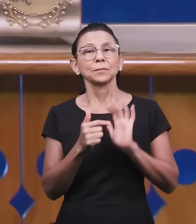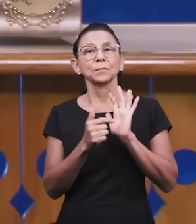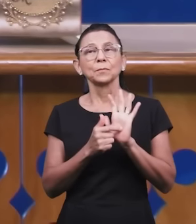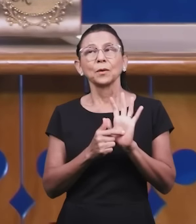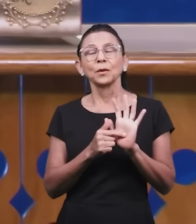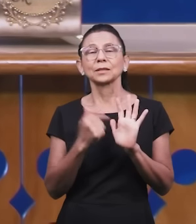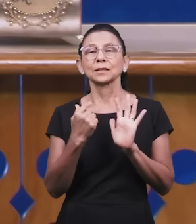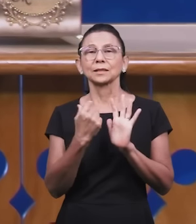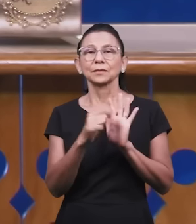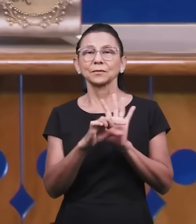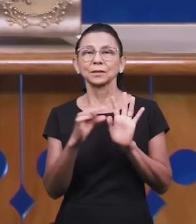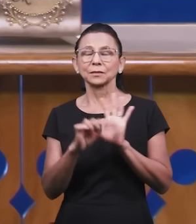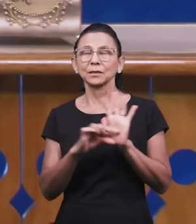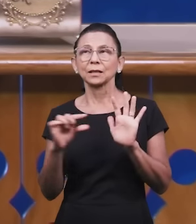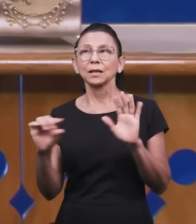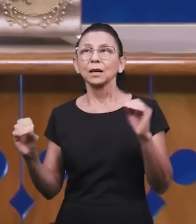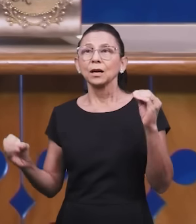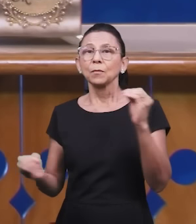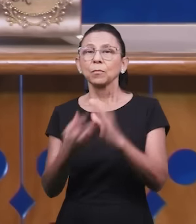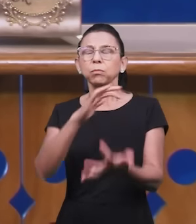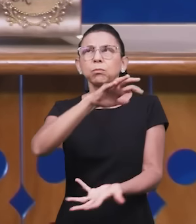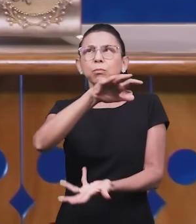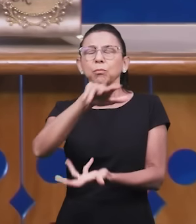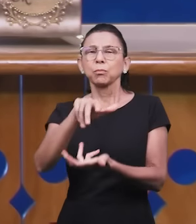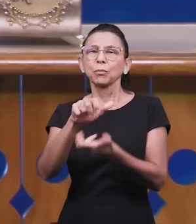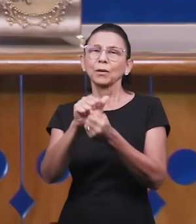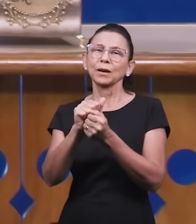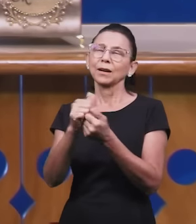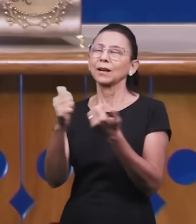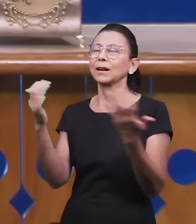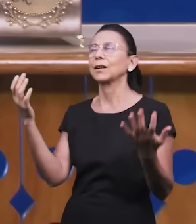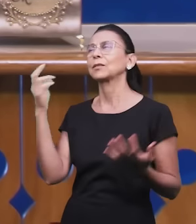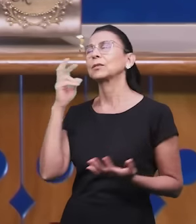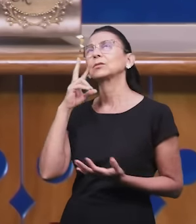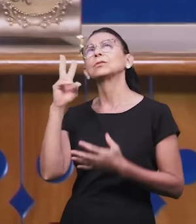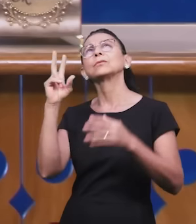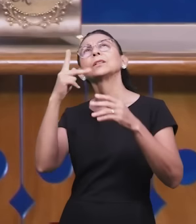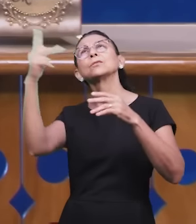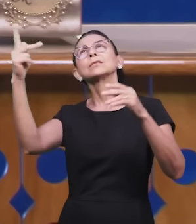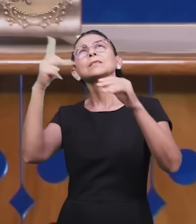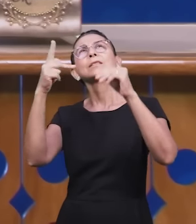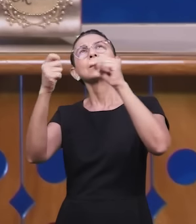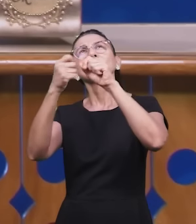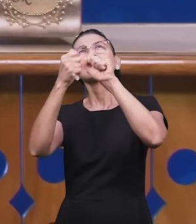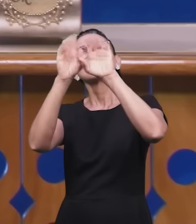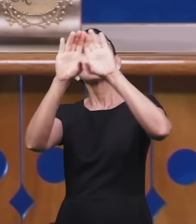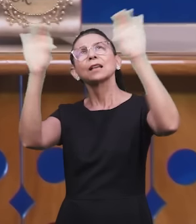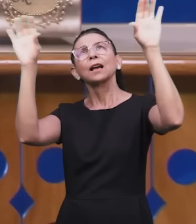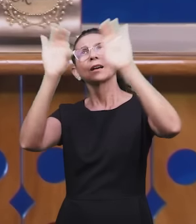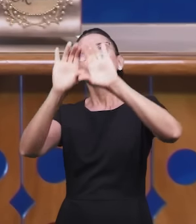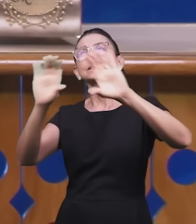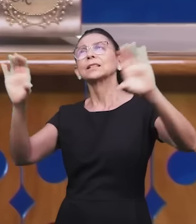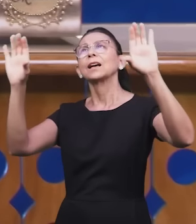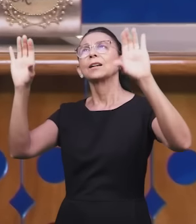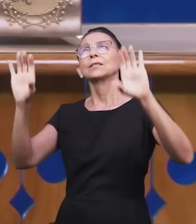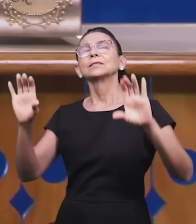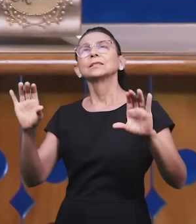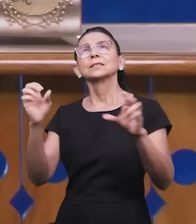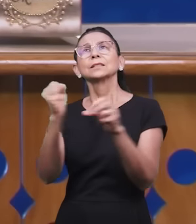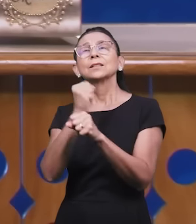ele diz assim: quando vejo os teus céus, obra dos teus dedos, a lua e as estrelas que preparaste. Então ele diz assim, é aquilo que eu